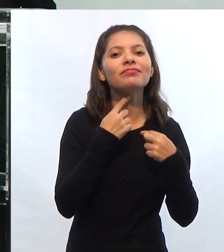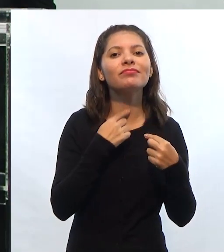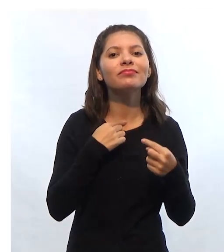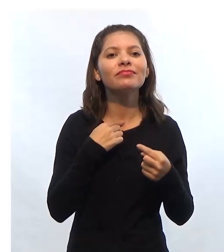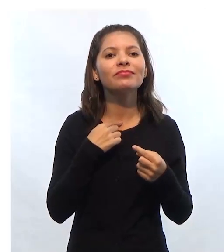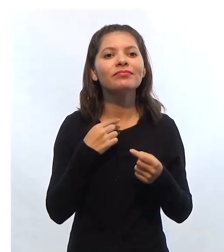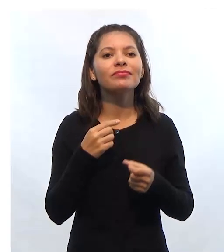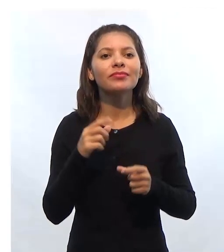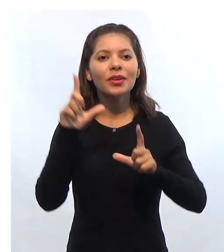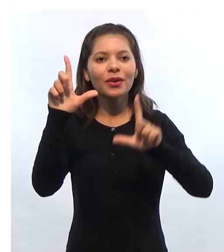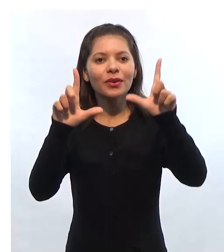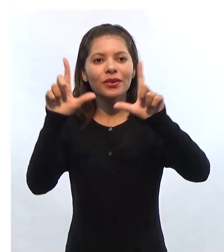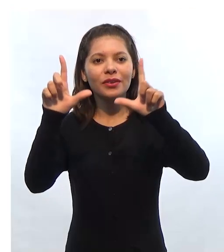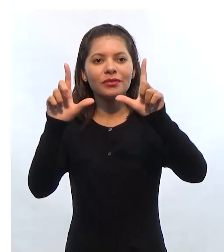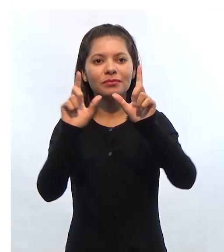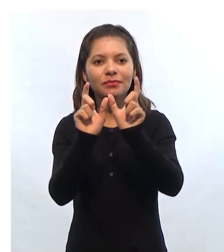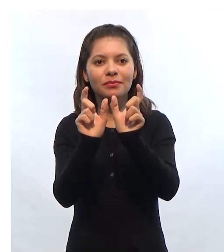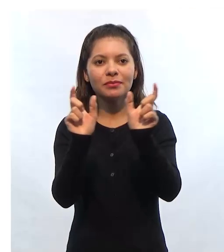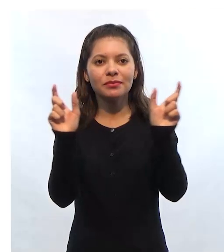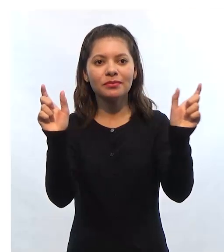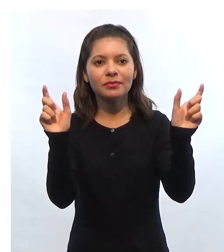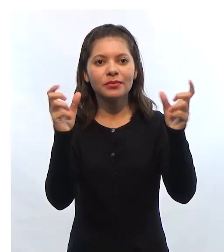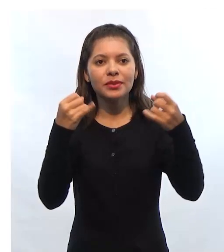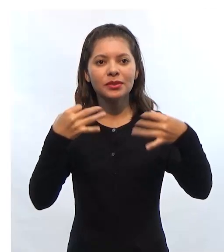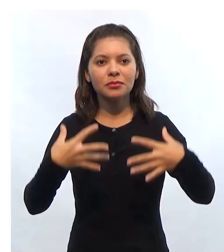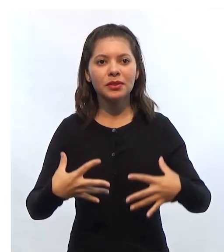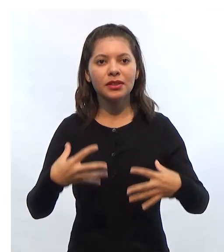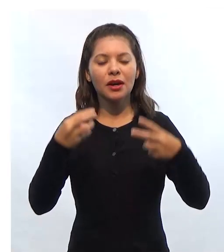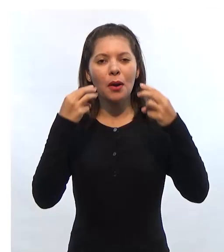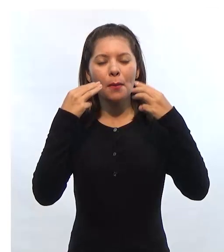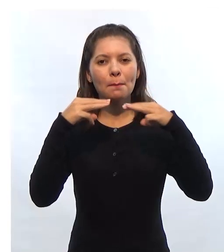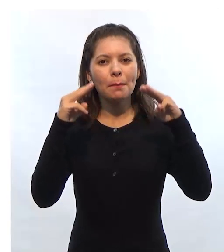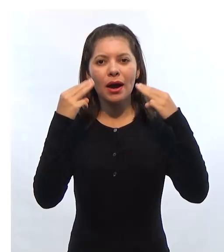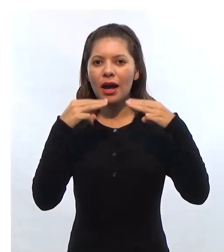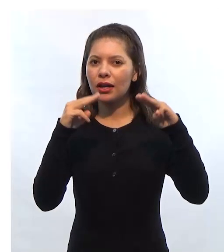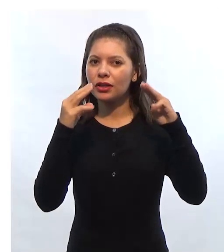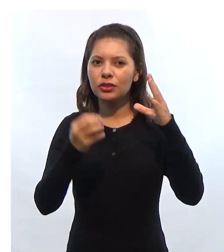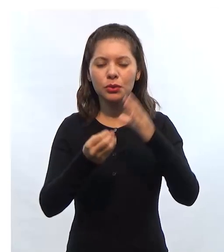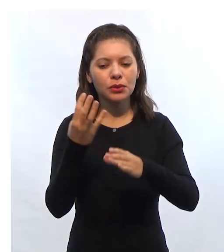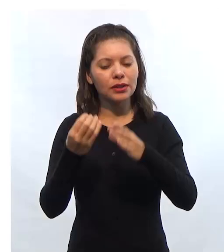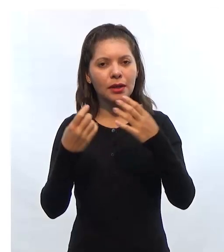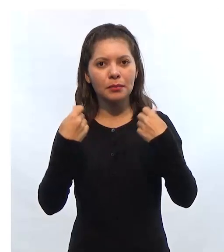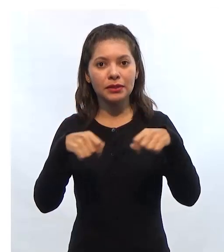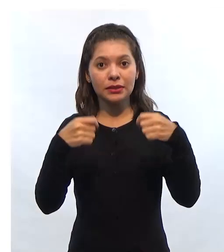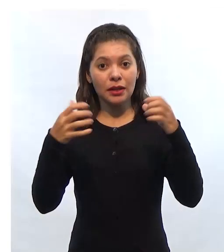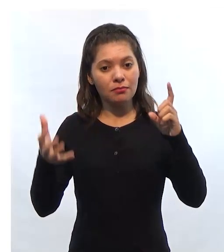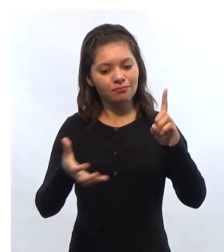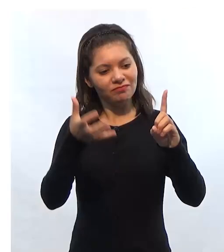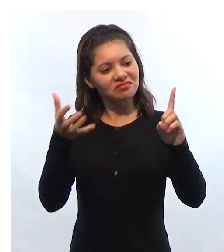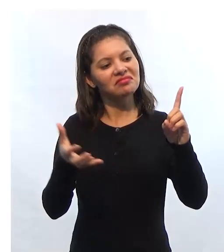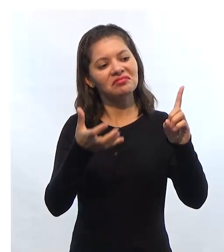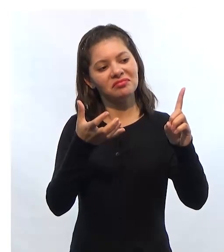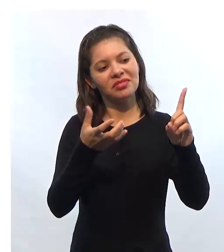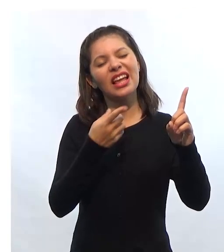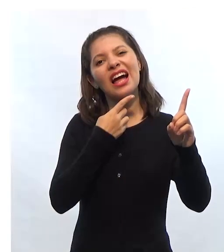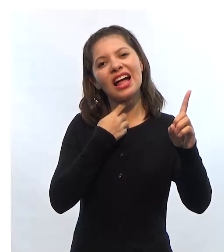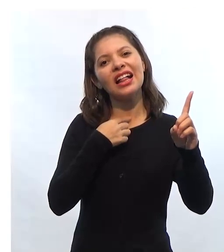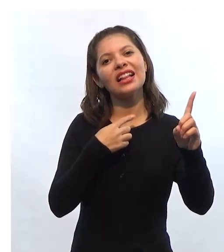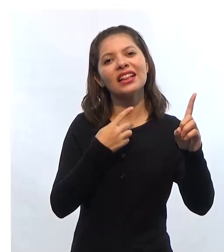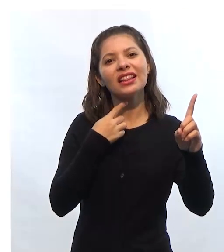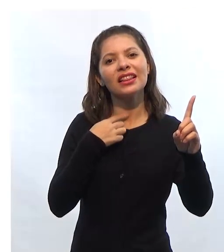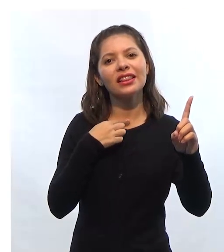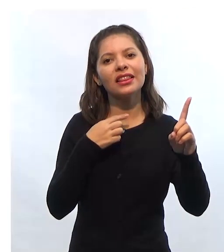desejo. Aqui tem uma frase que fala o seguinte, ó, o marketing não cria necessidades, mas estimula